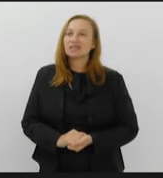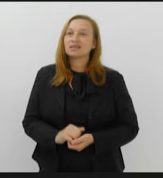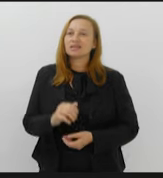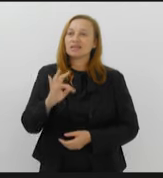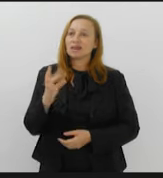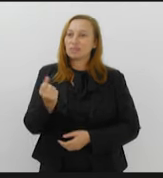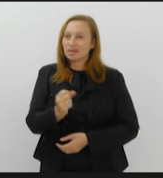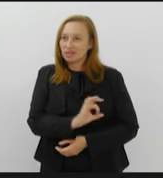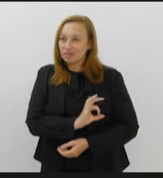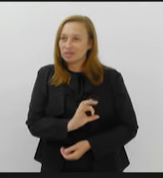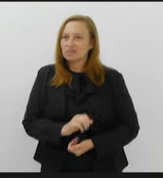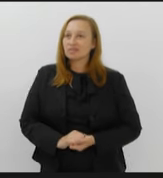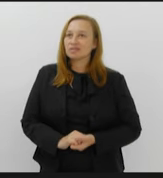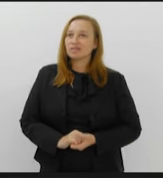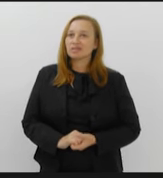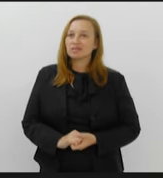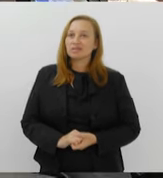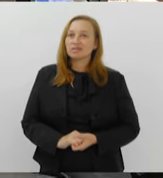Marta Rocha.